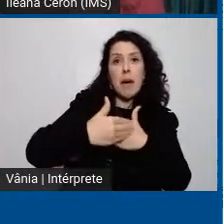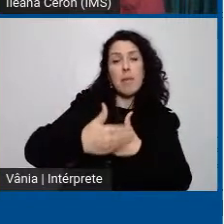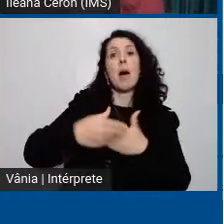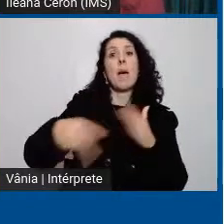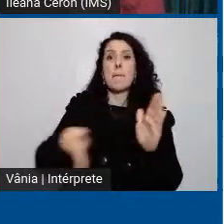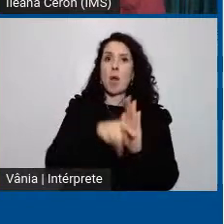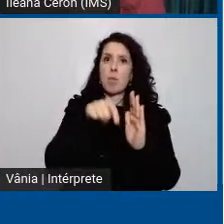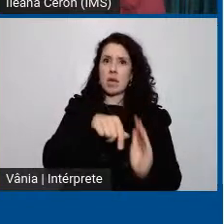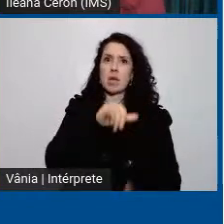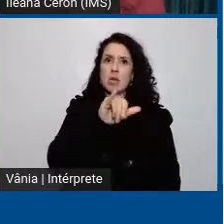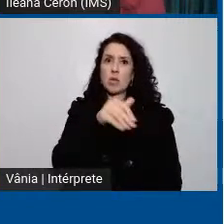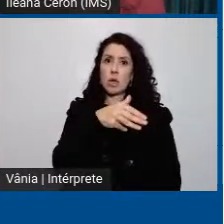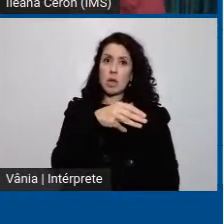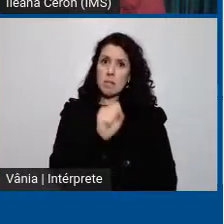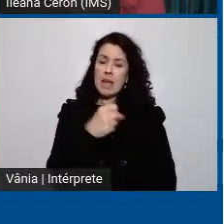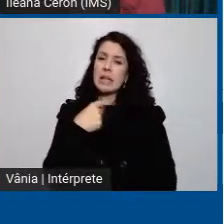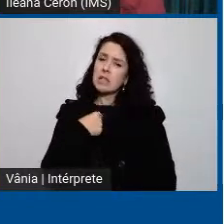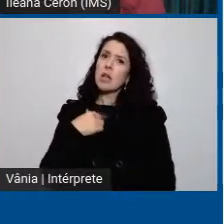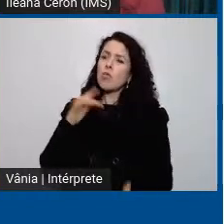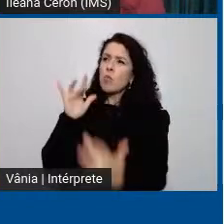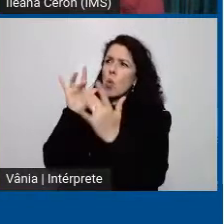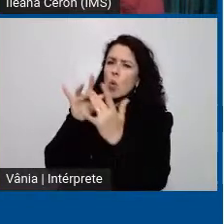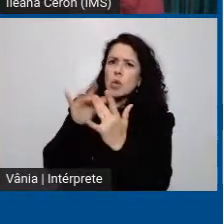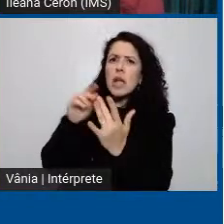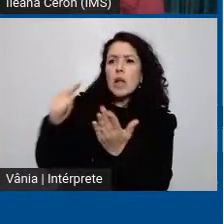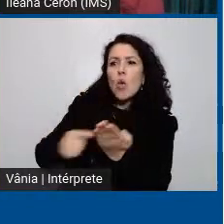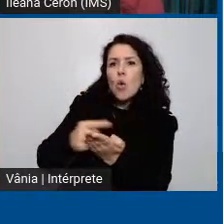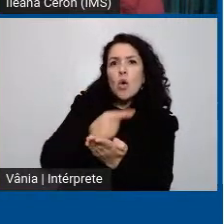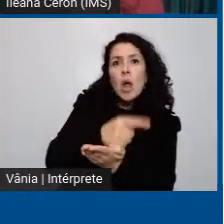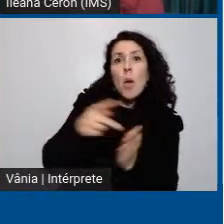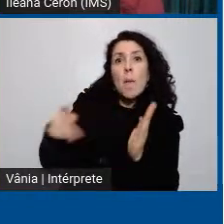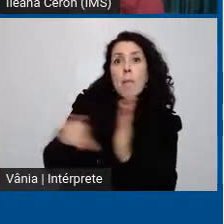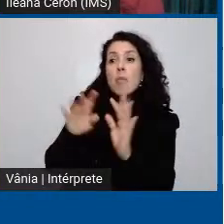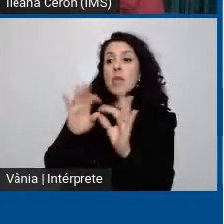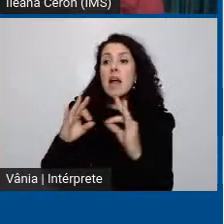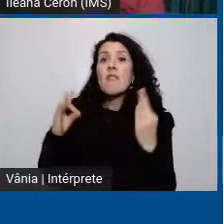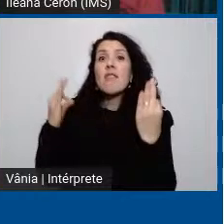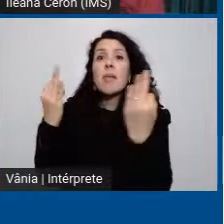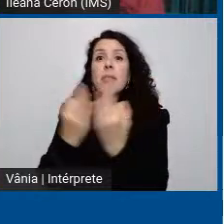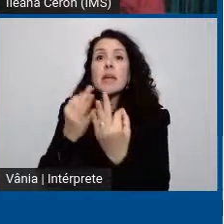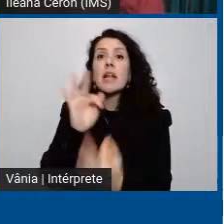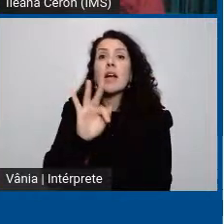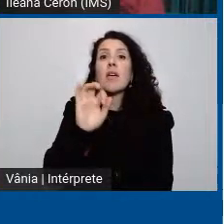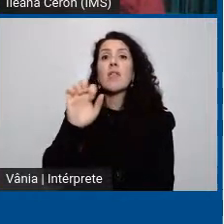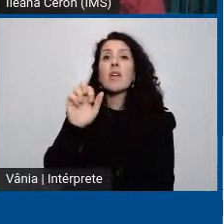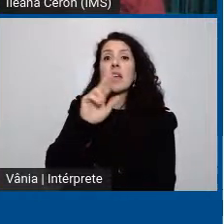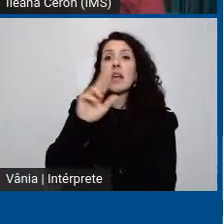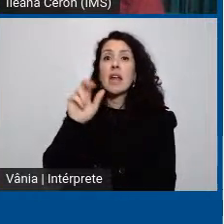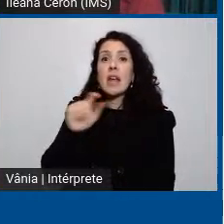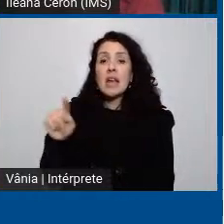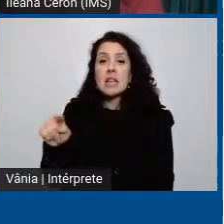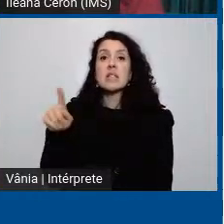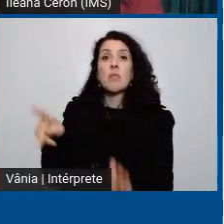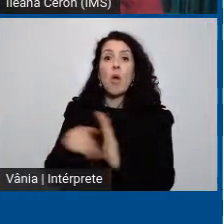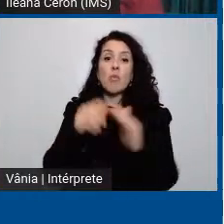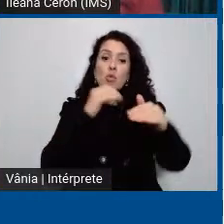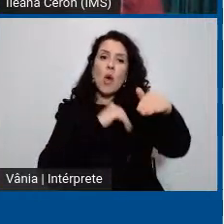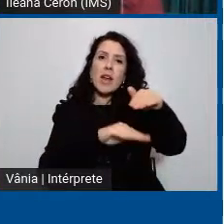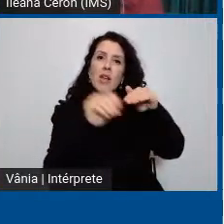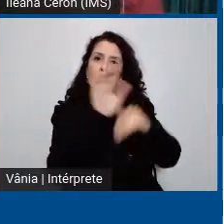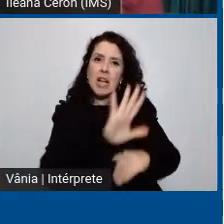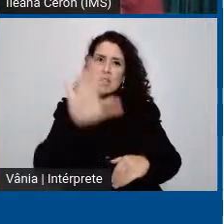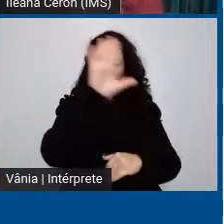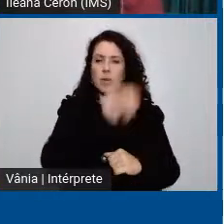tive contato com os cadernos pertencentes ao fundo da família Ferrez no Arquivo Nacional. No IMS, nós temos dois